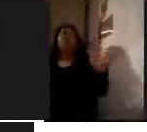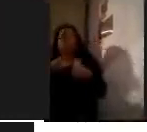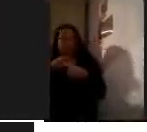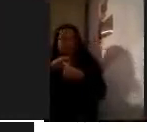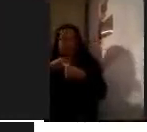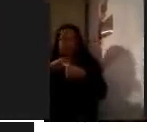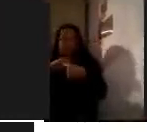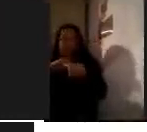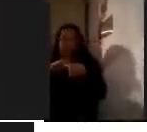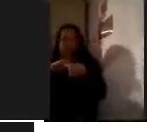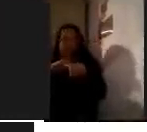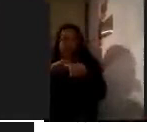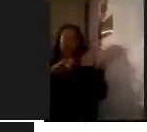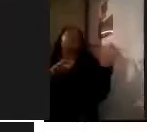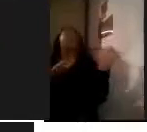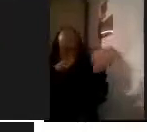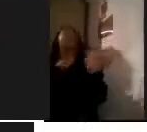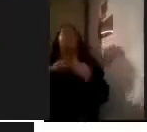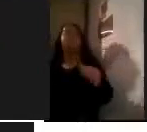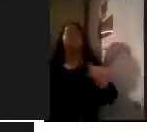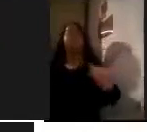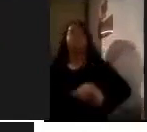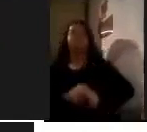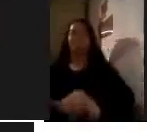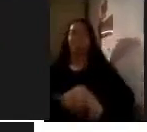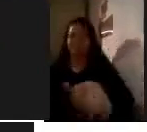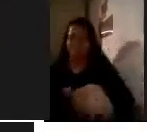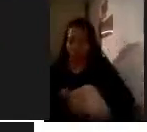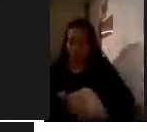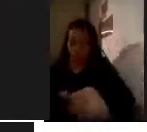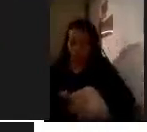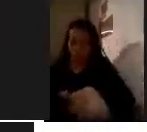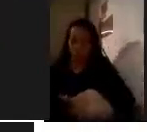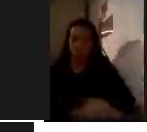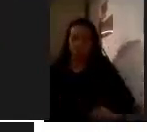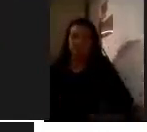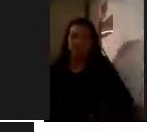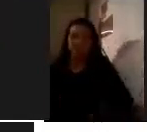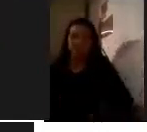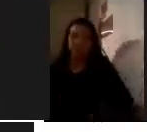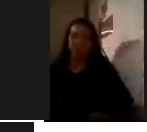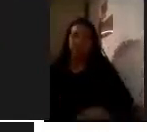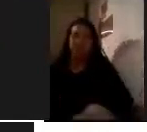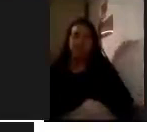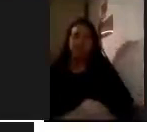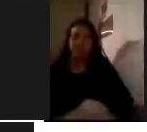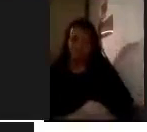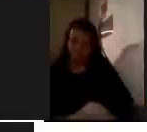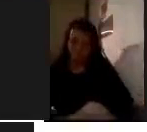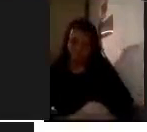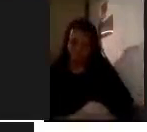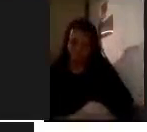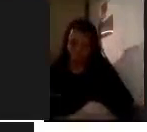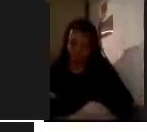Então, nunca os problemas do bebê eles vão ser isolados, pessoal. Sempre tem alguma coisa da mãe